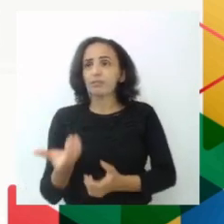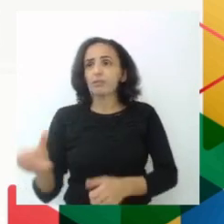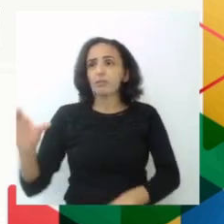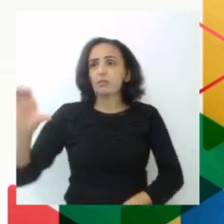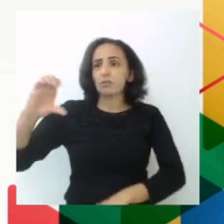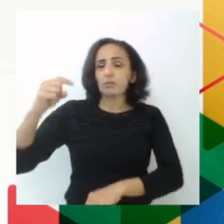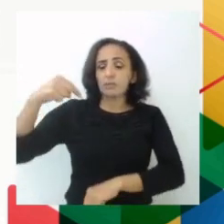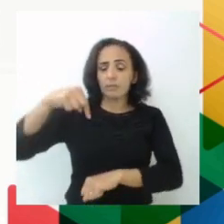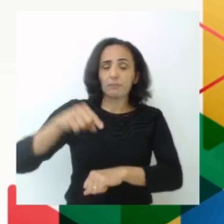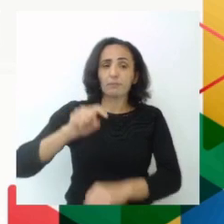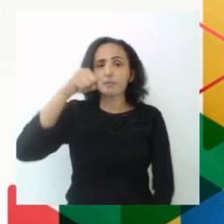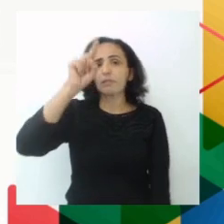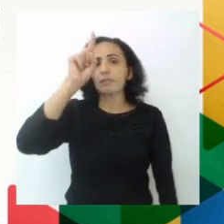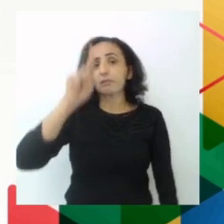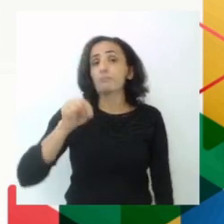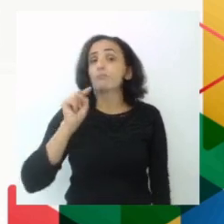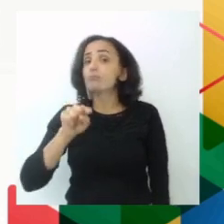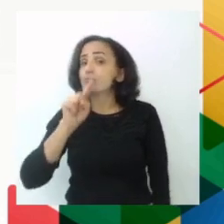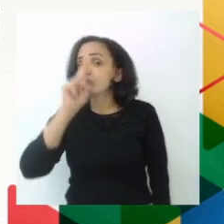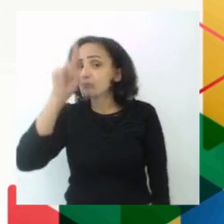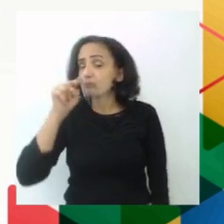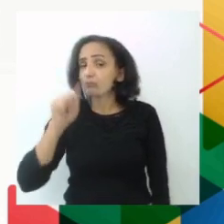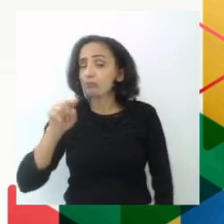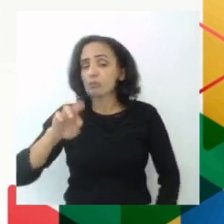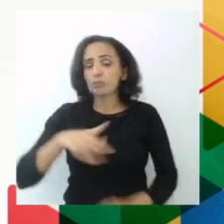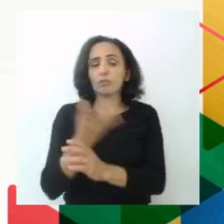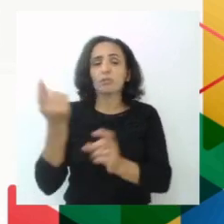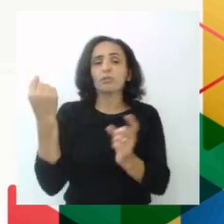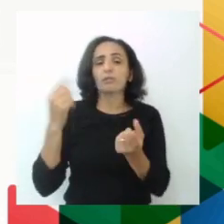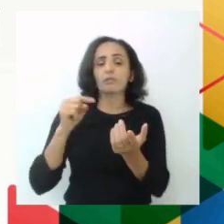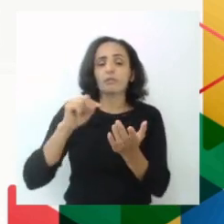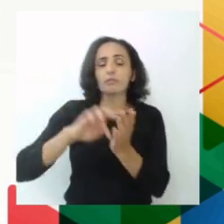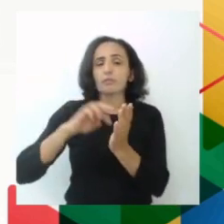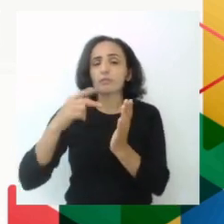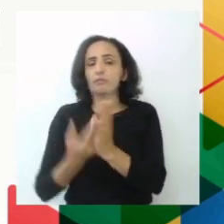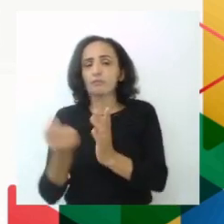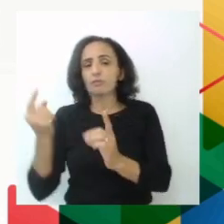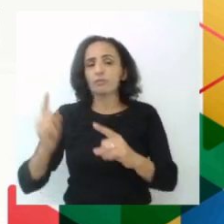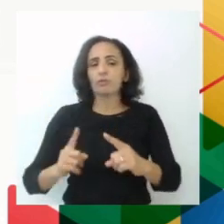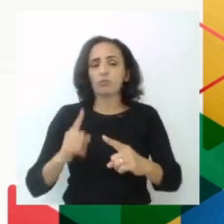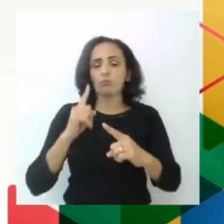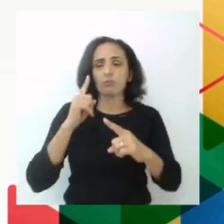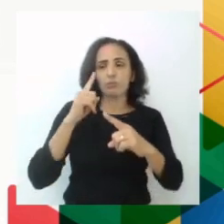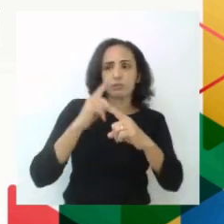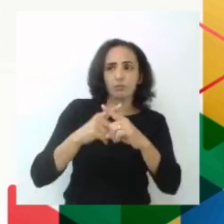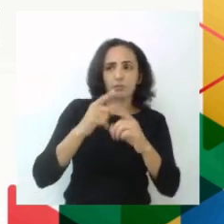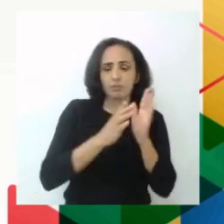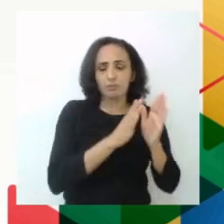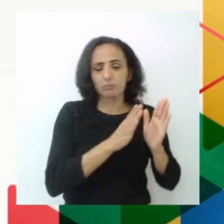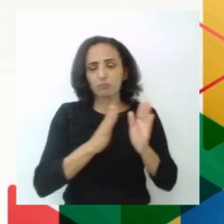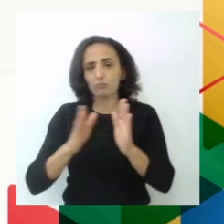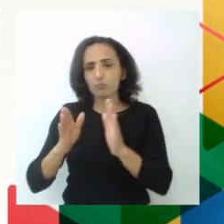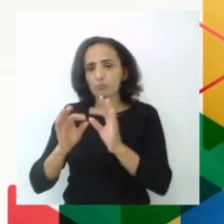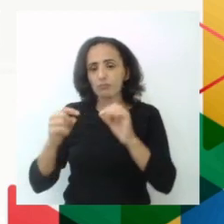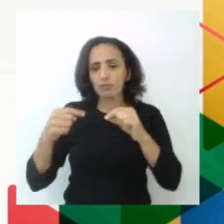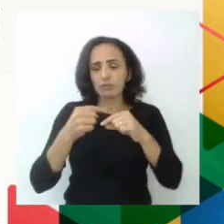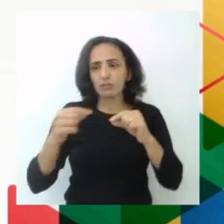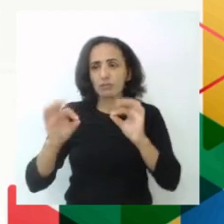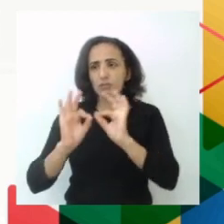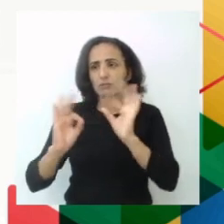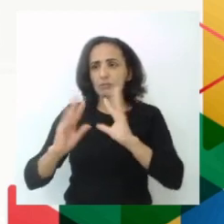ali representa o fatorial, que é uma multiplicação em ordem decrescente a partir do N, né, a partir do número, até